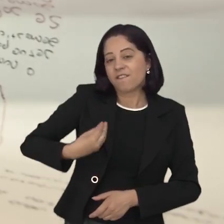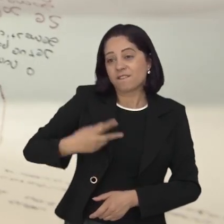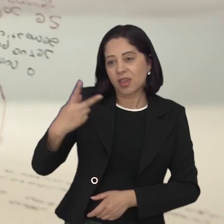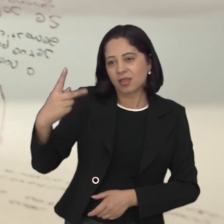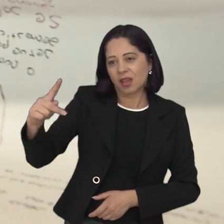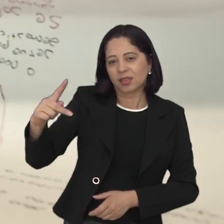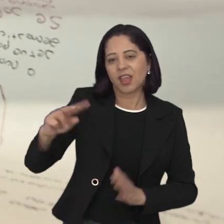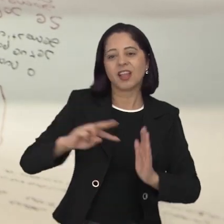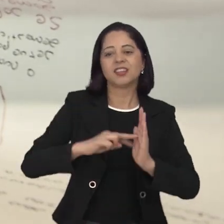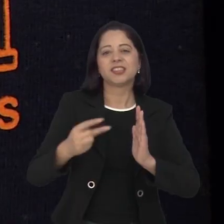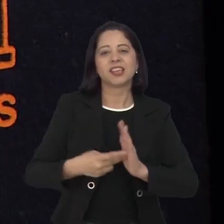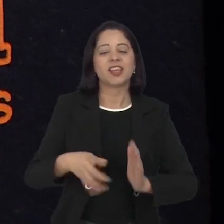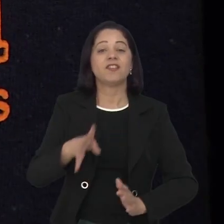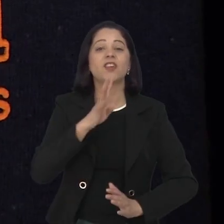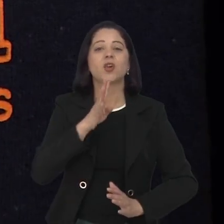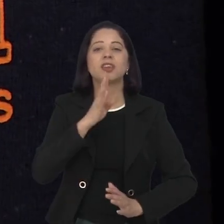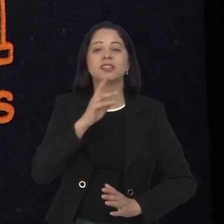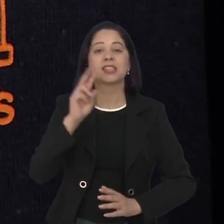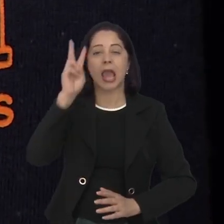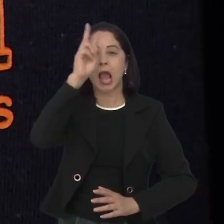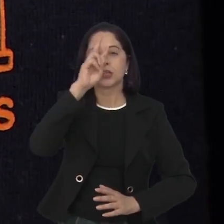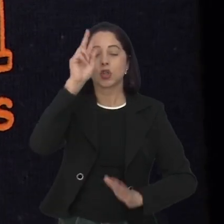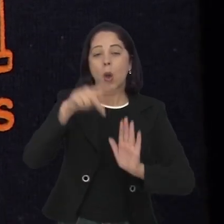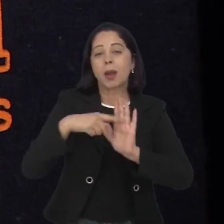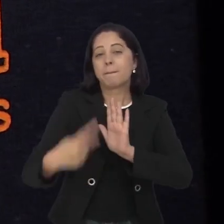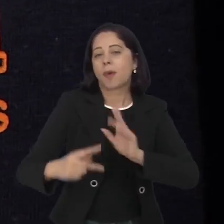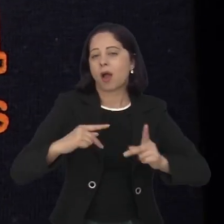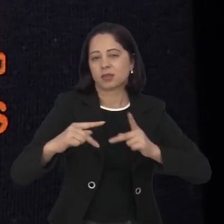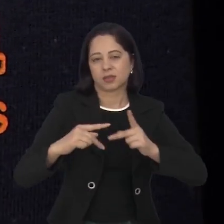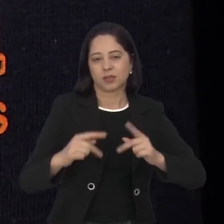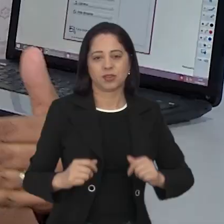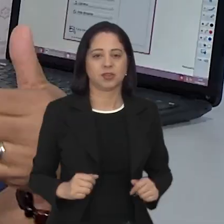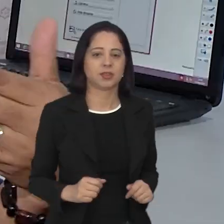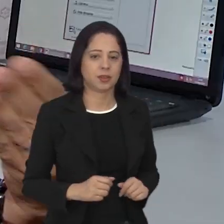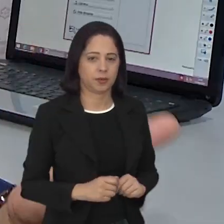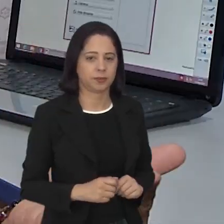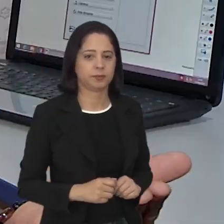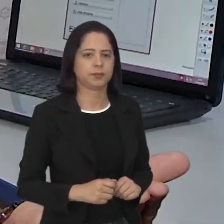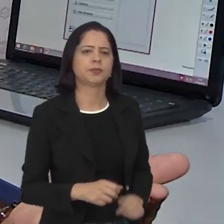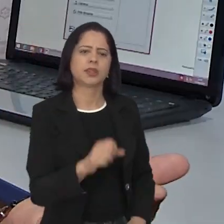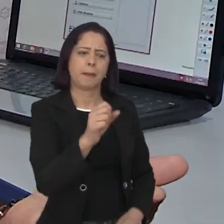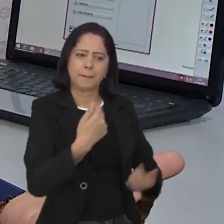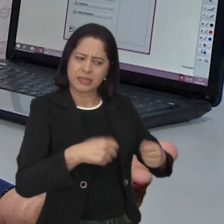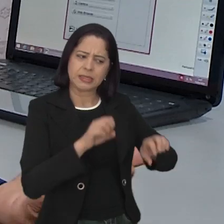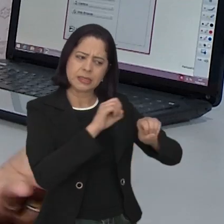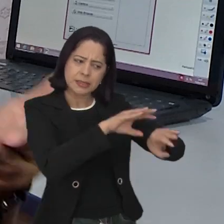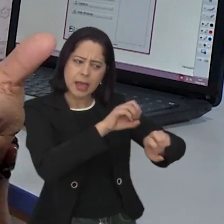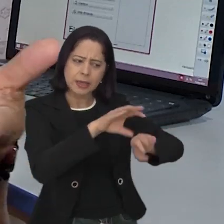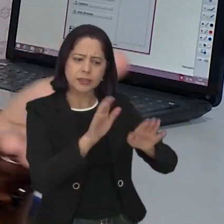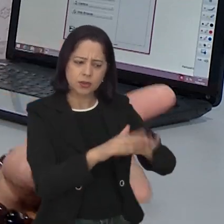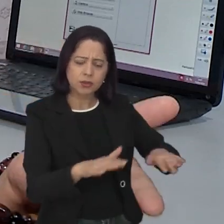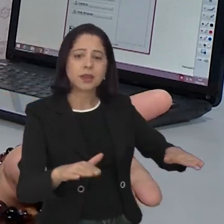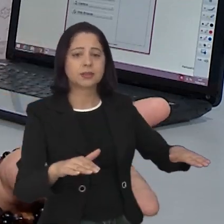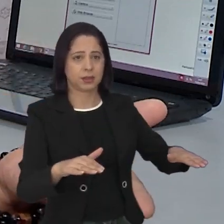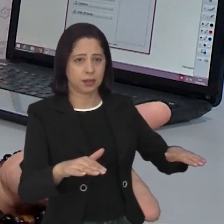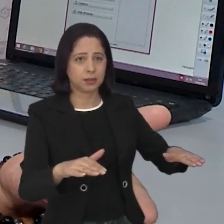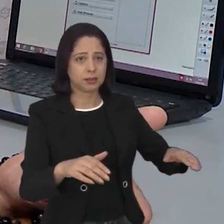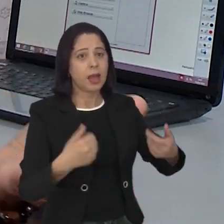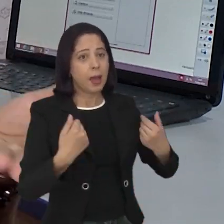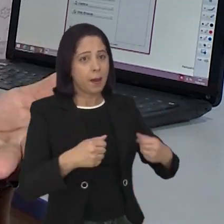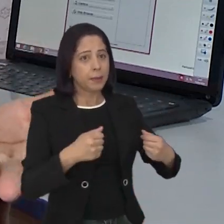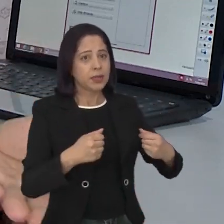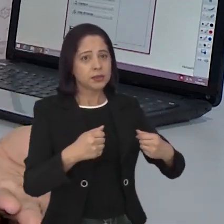não só conhecer a escola mas conhecer a história de São José dos Campos isso é é é necessário ensinar as